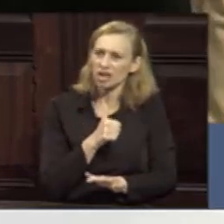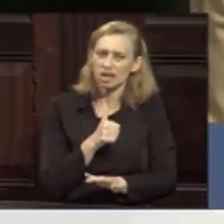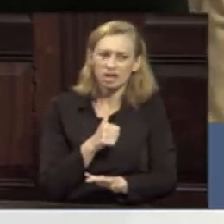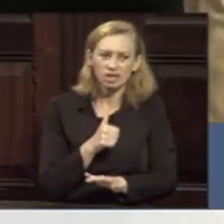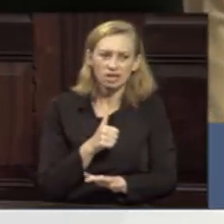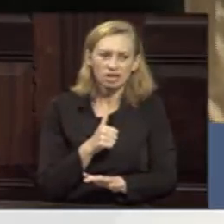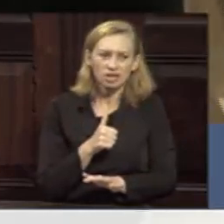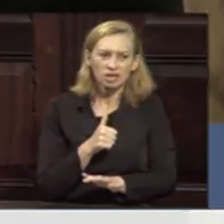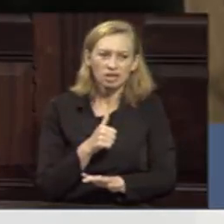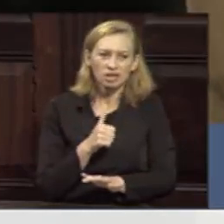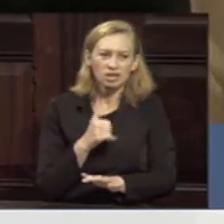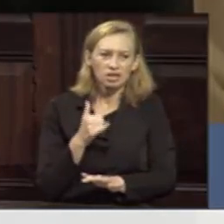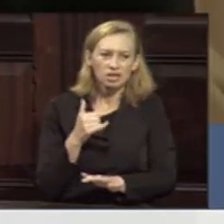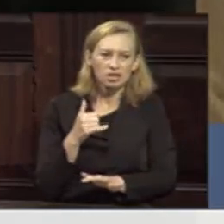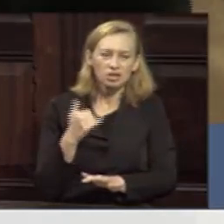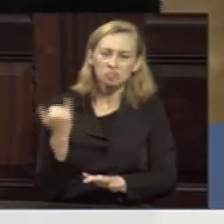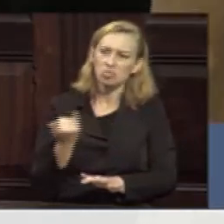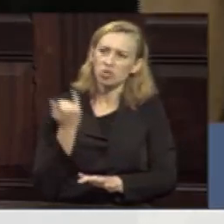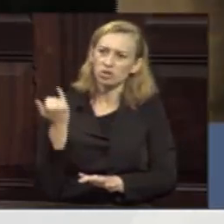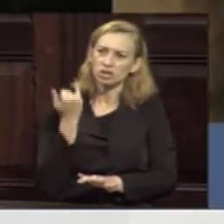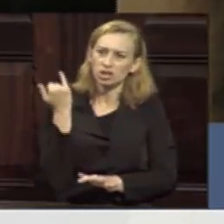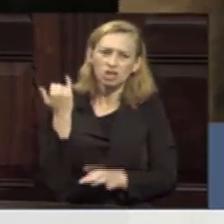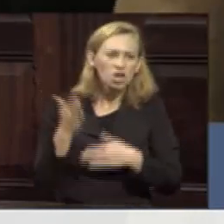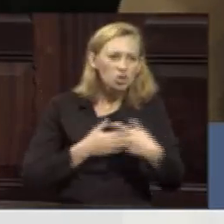inconcebível em qualquer lugar do mundo,